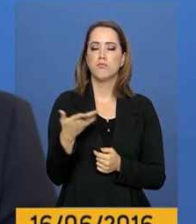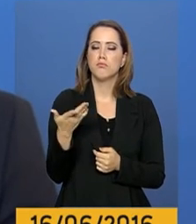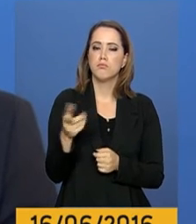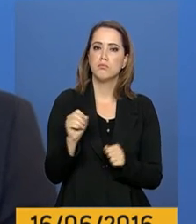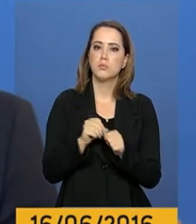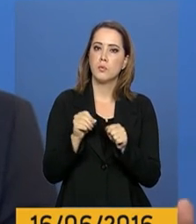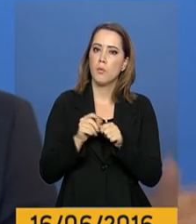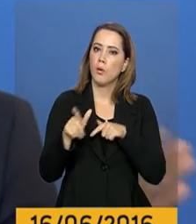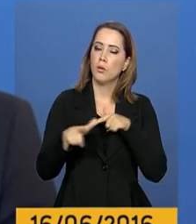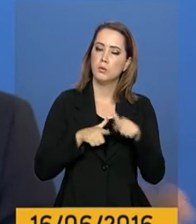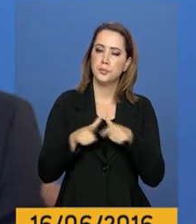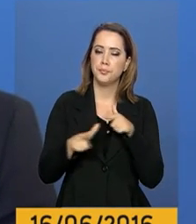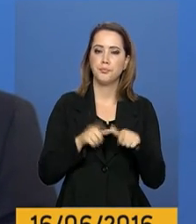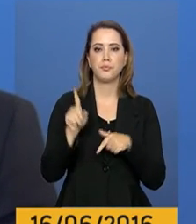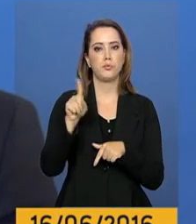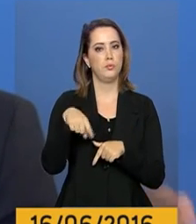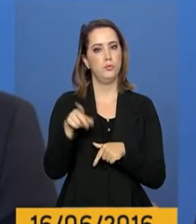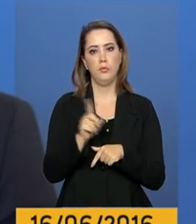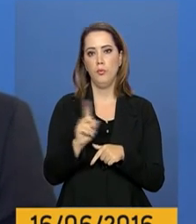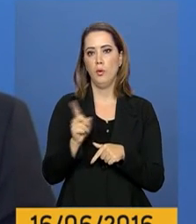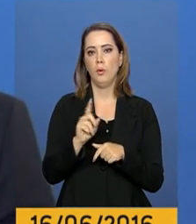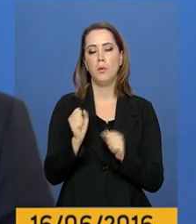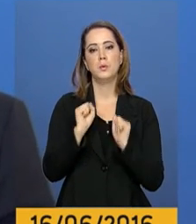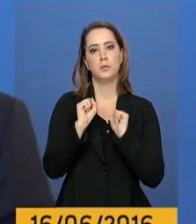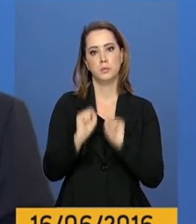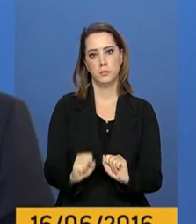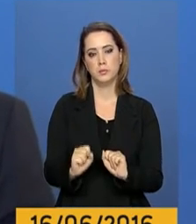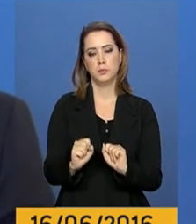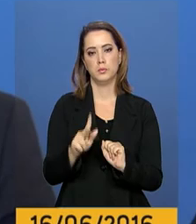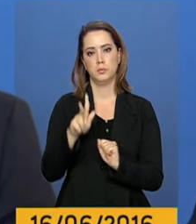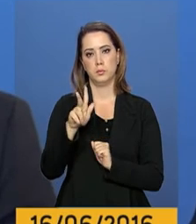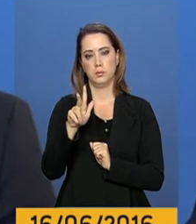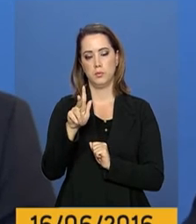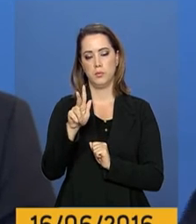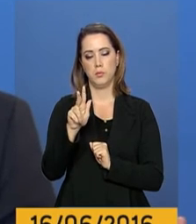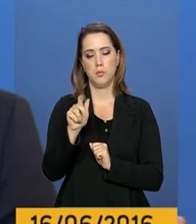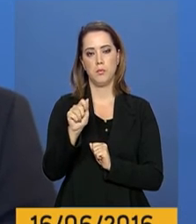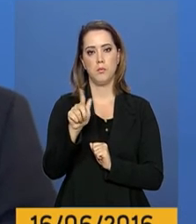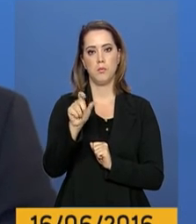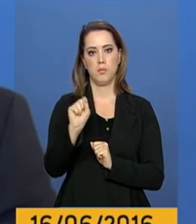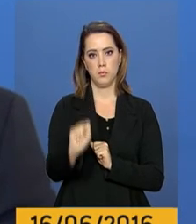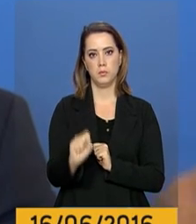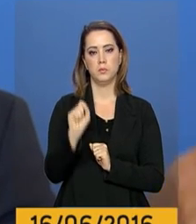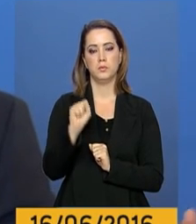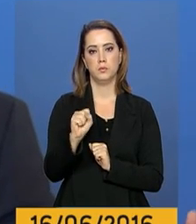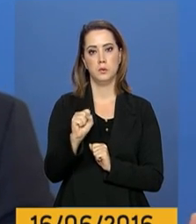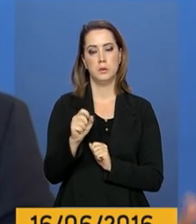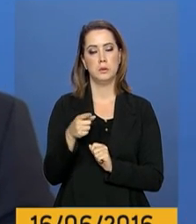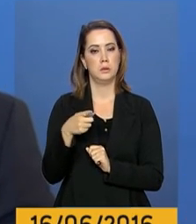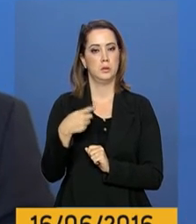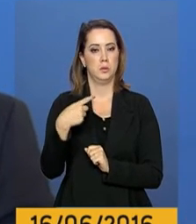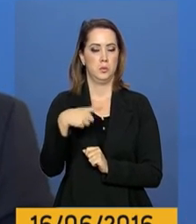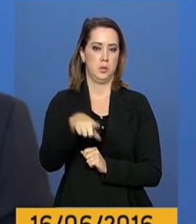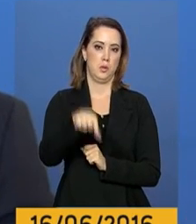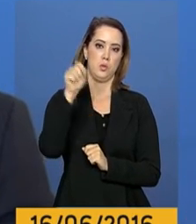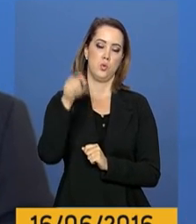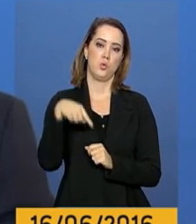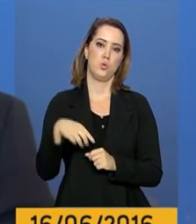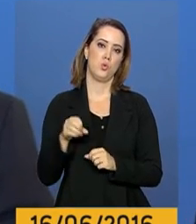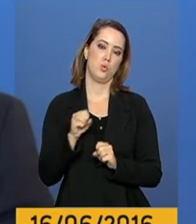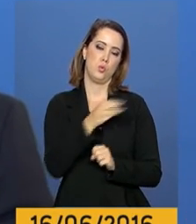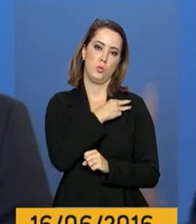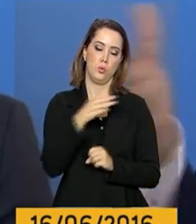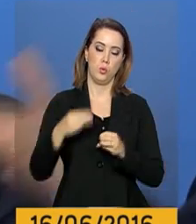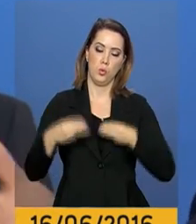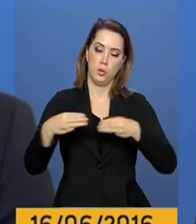um comportamento que esteja, do ponto de vista de disponibilidade de vagas, sob o comando ou a decisão do Ministério da